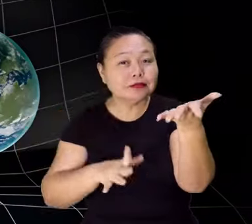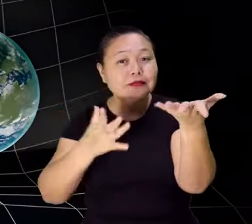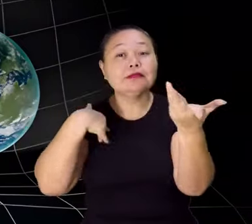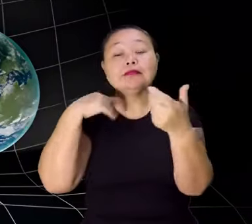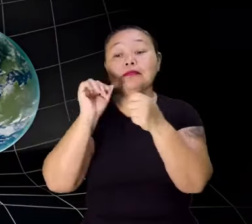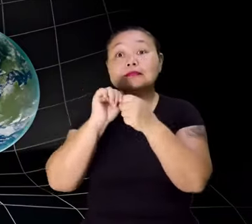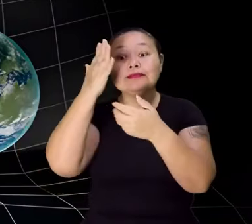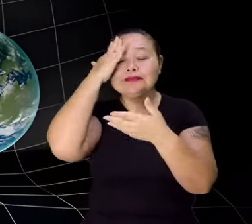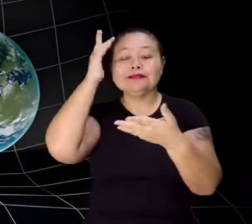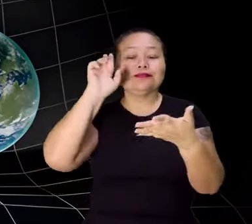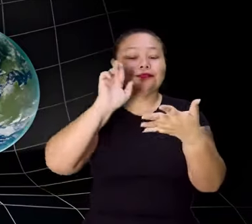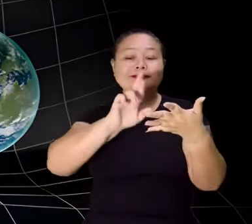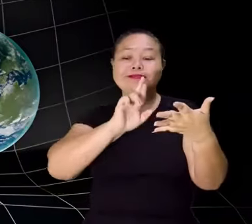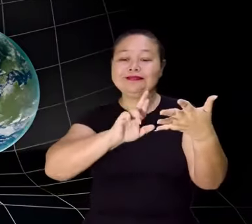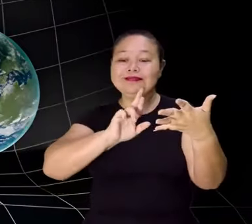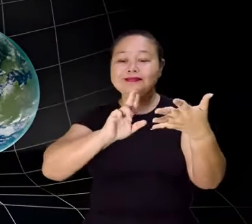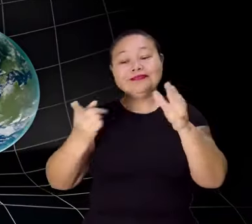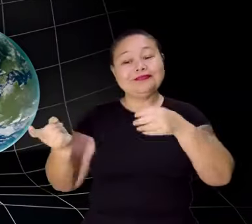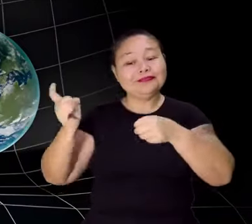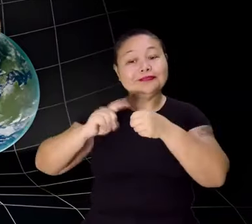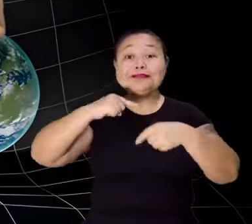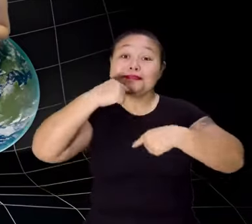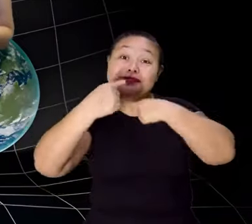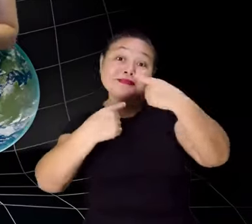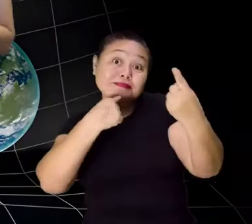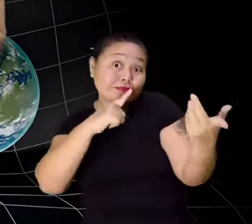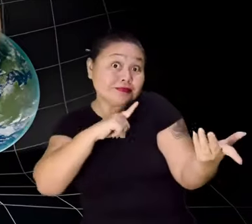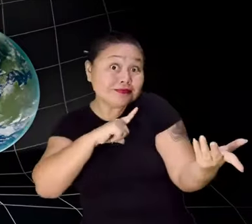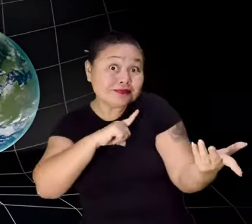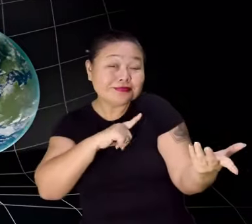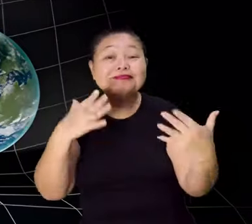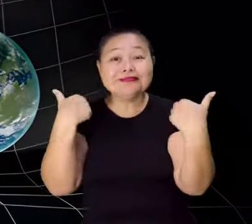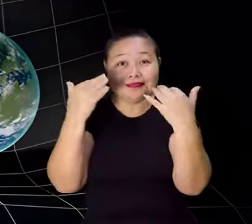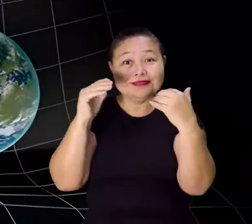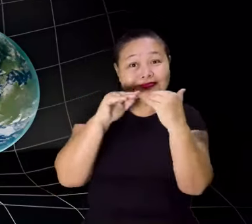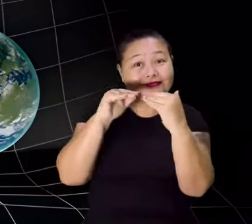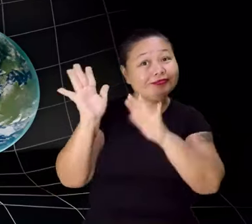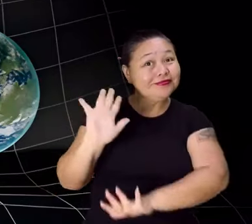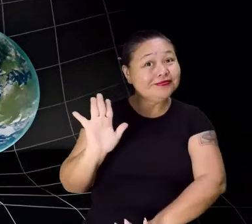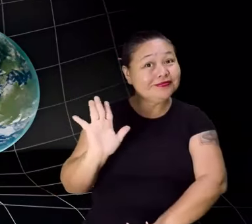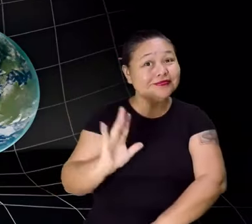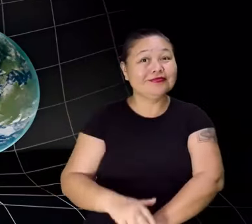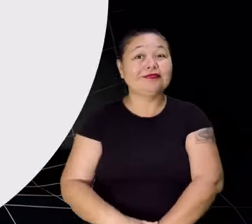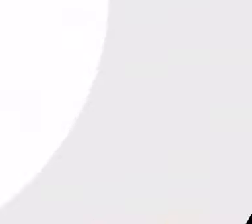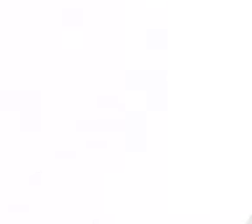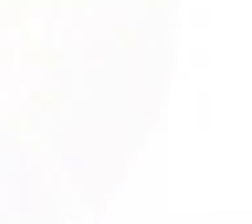que eles vão acertar todas. E a volta para tirar dúvidas se ficar alguma. Exatamente. Até mais, pessoal.